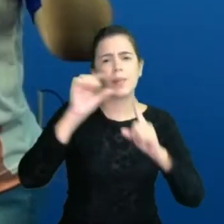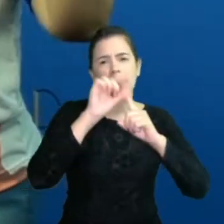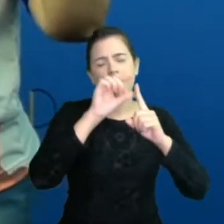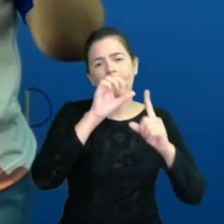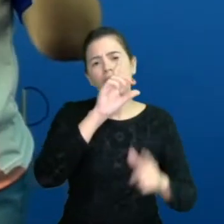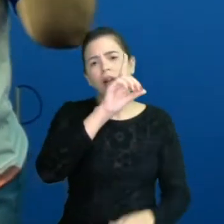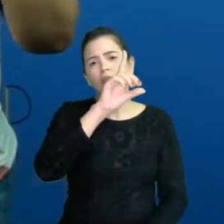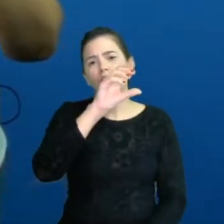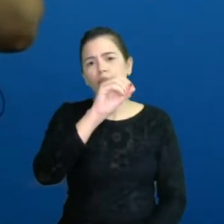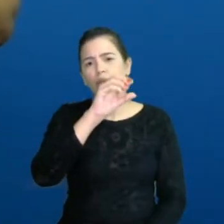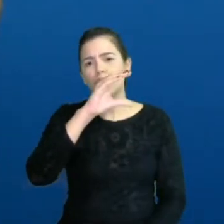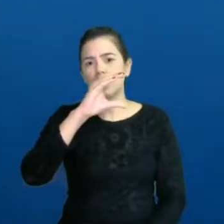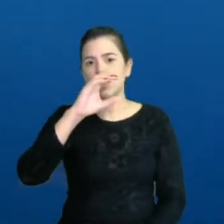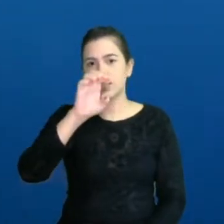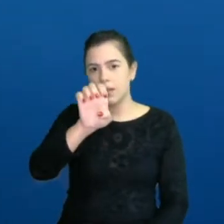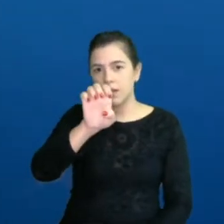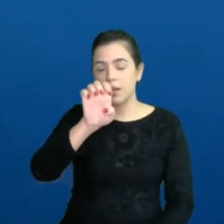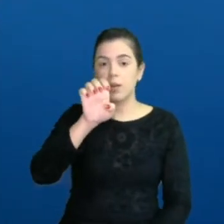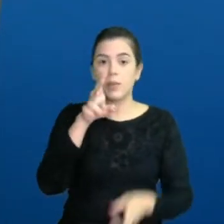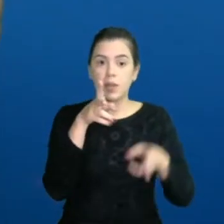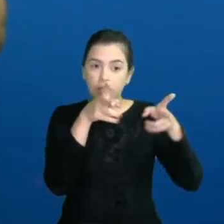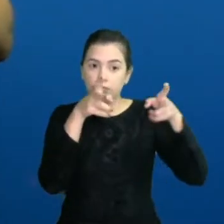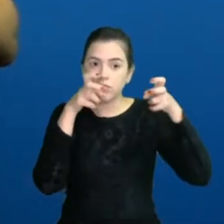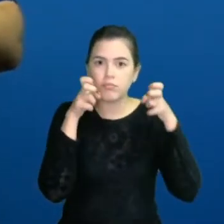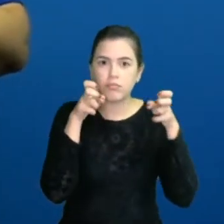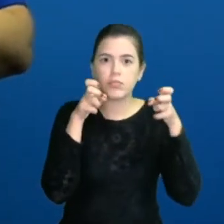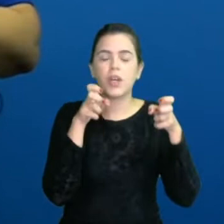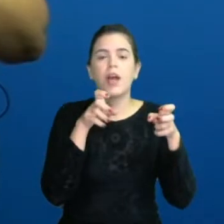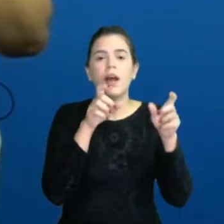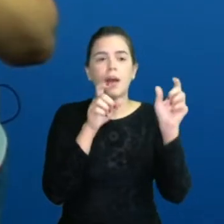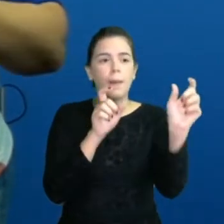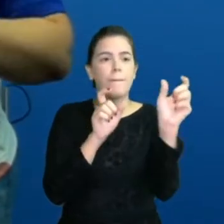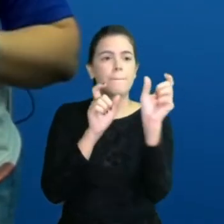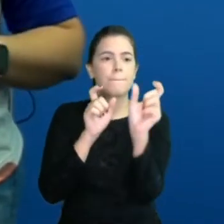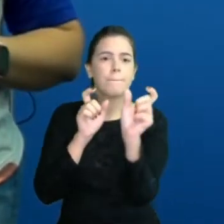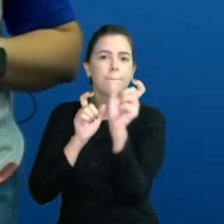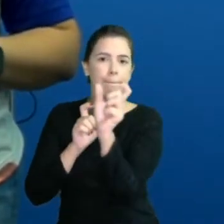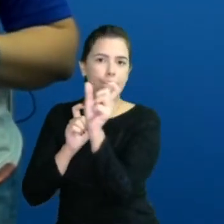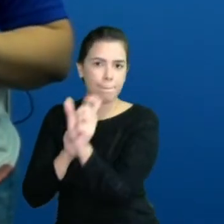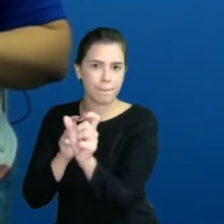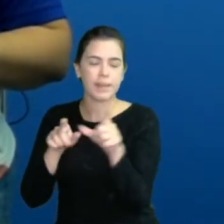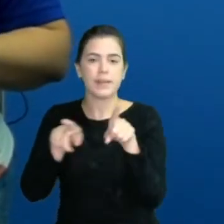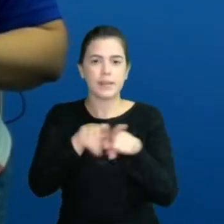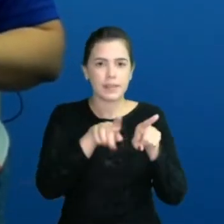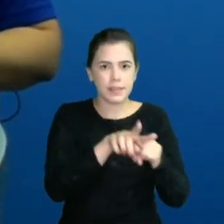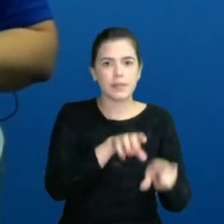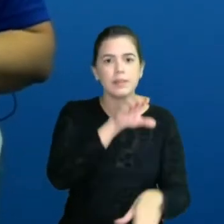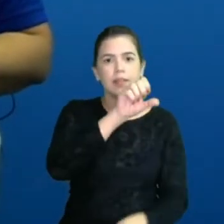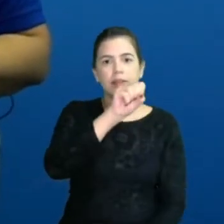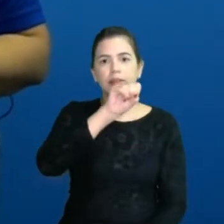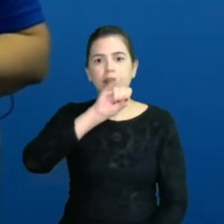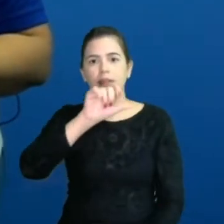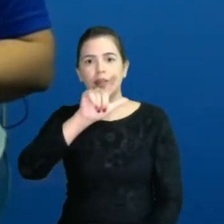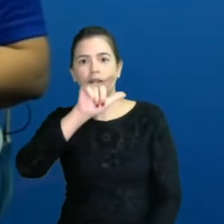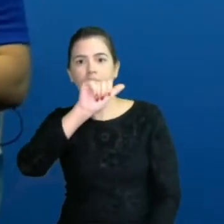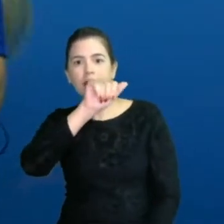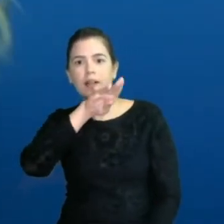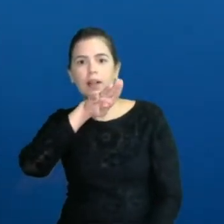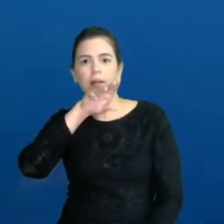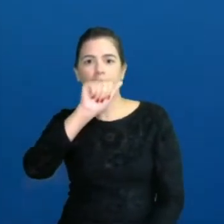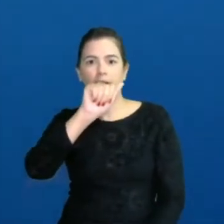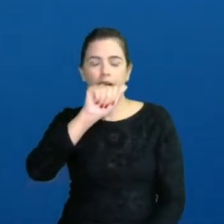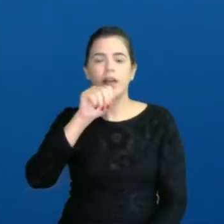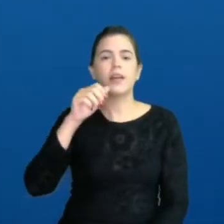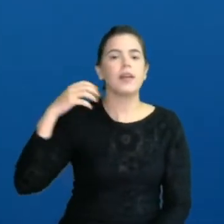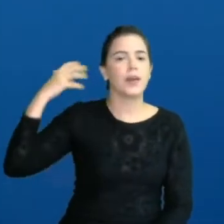doce? Para a gente identificar as letras, que são os pedaços gráficos, e também as sílabas, que são os sons, né? Então,